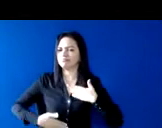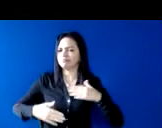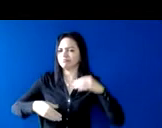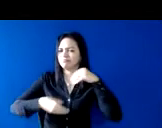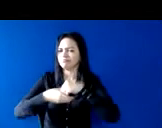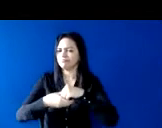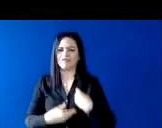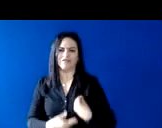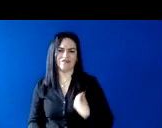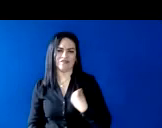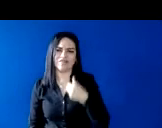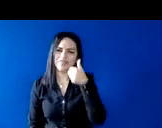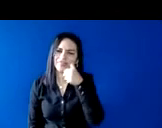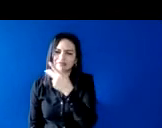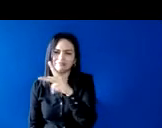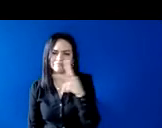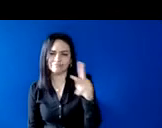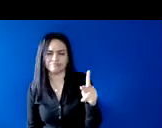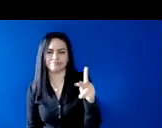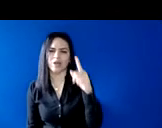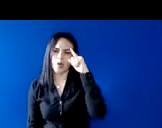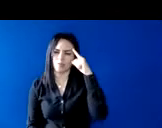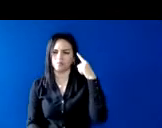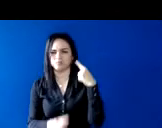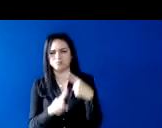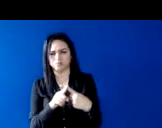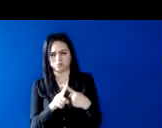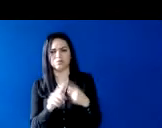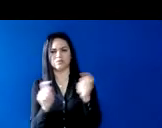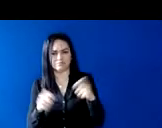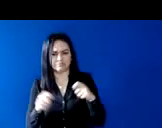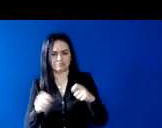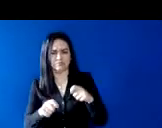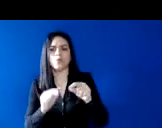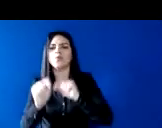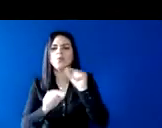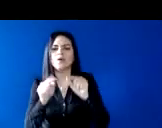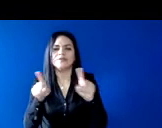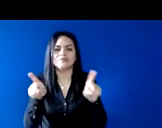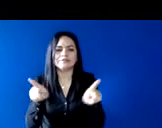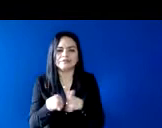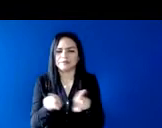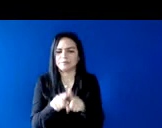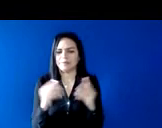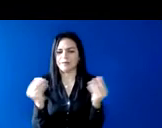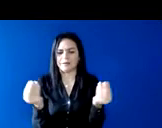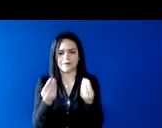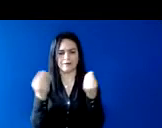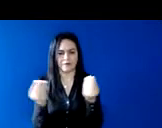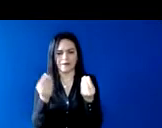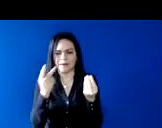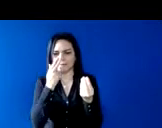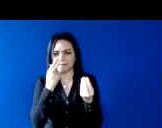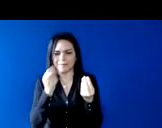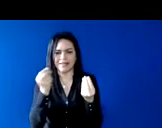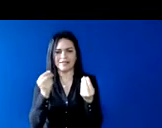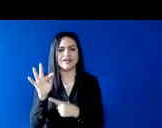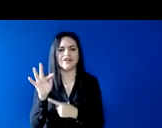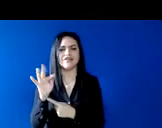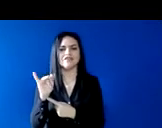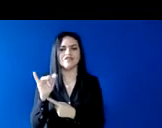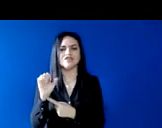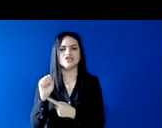mulheres, né? Com potencial de também se desviar dessa fisiologia. Então,